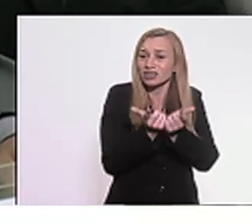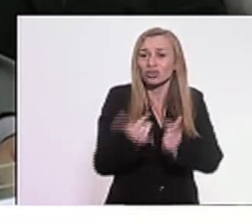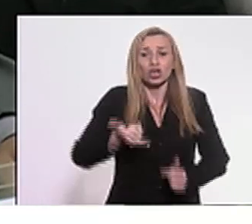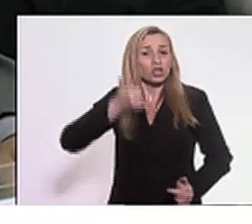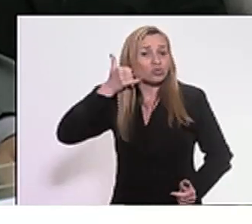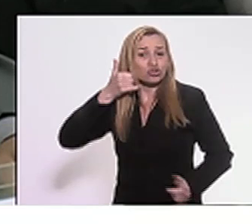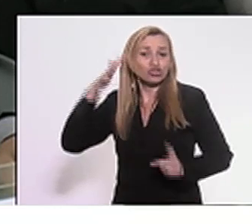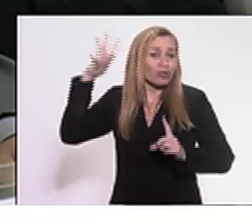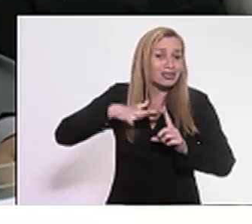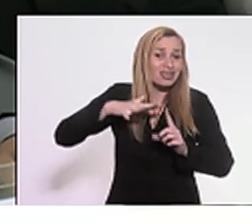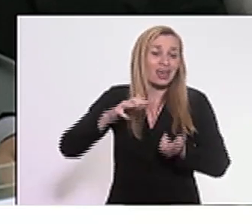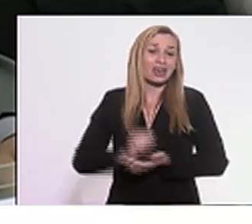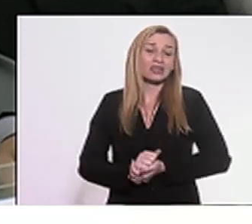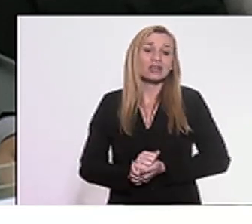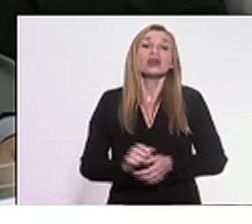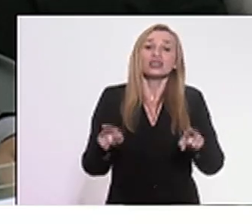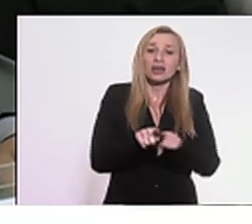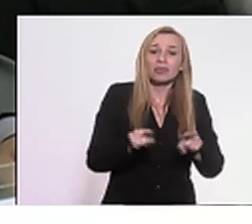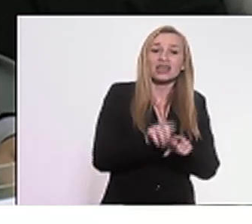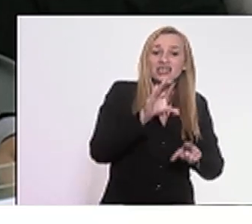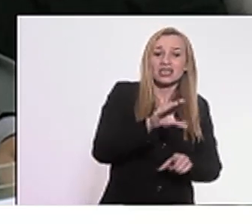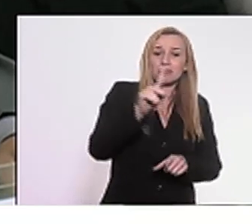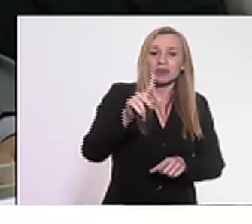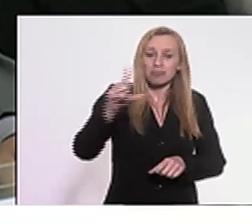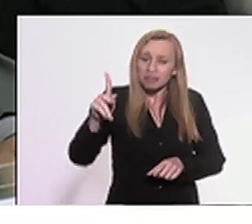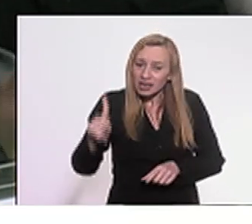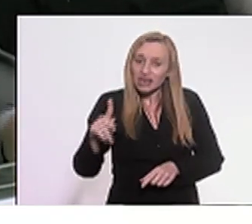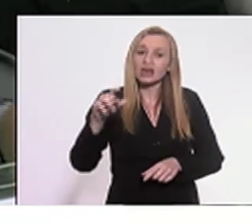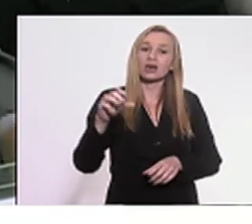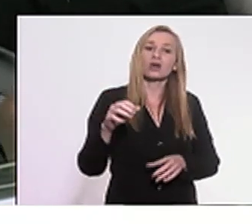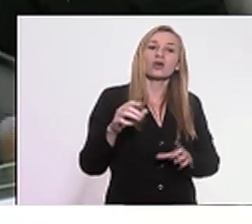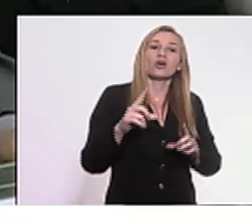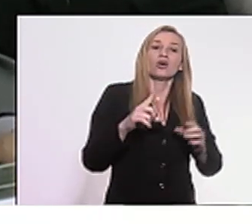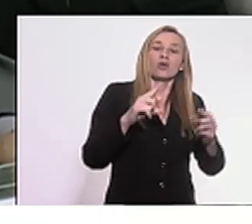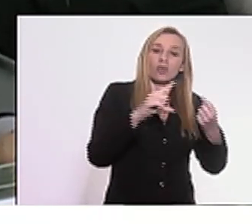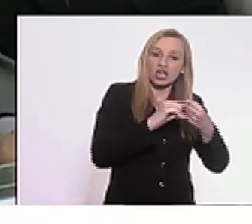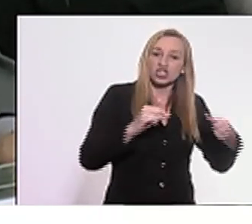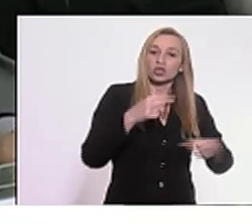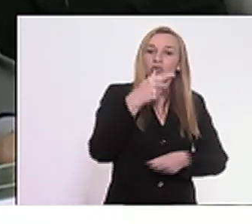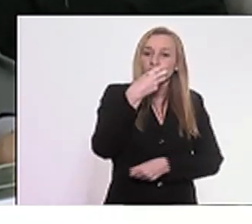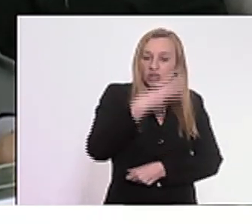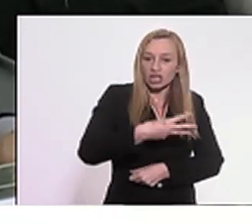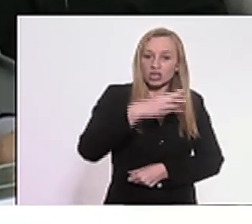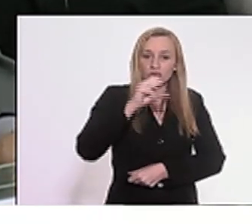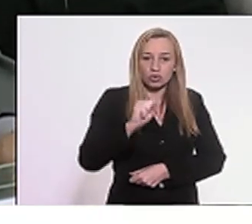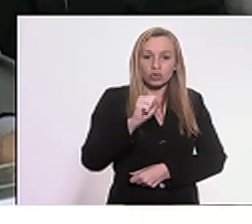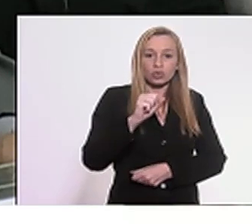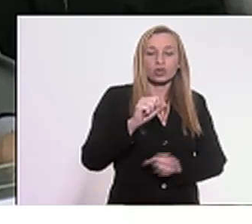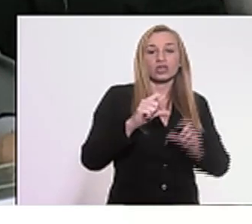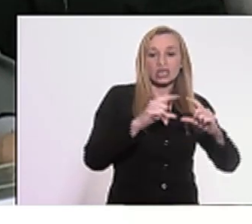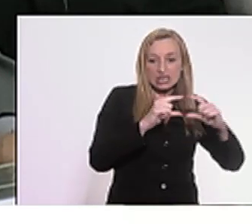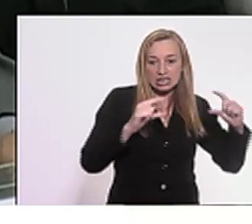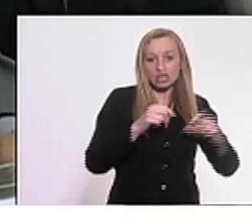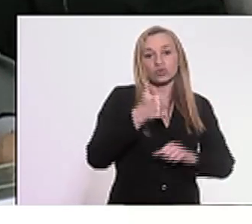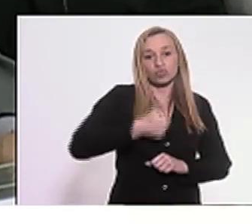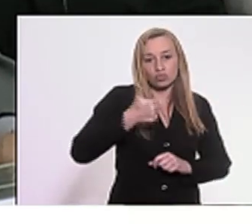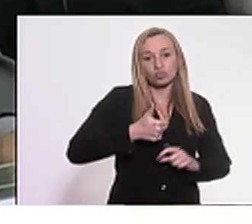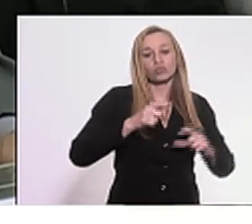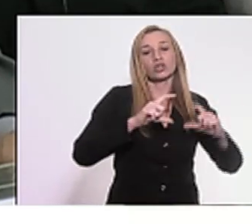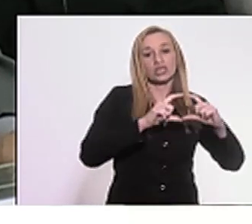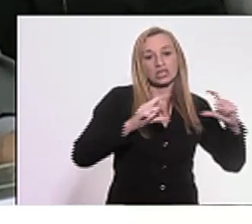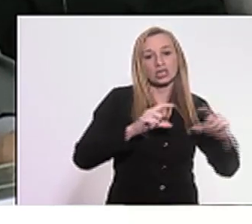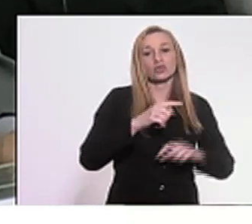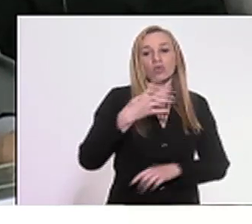Assédio, e do CPP, o artigo 386, do inciso 1 ao inciso 4. Estamos colocando os associados